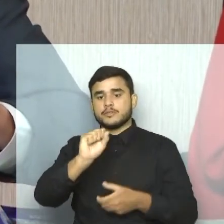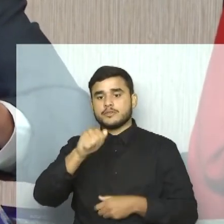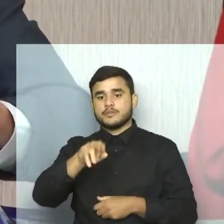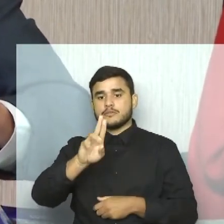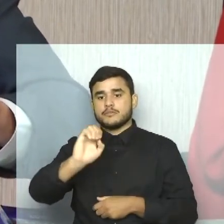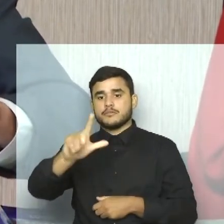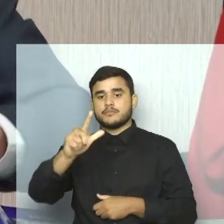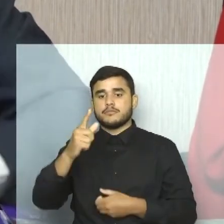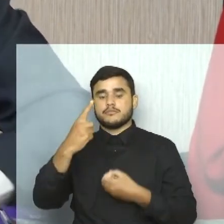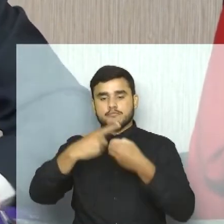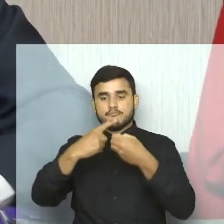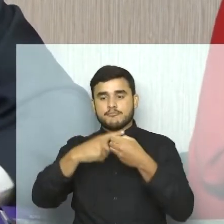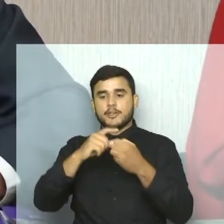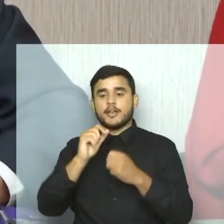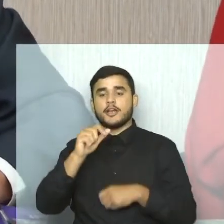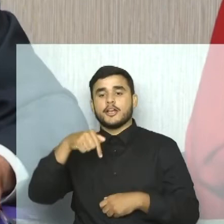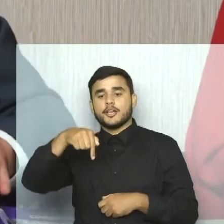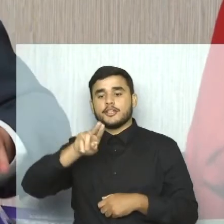Câmara Municipal de Quixeré.